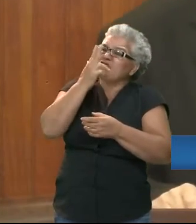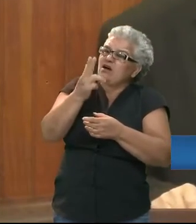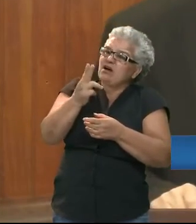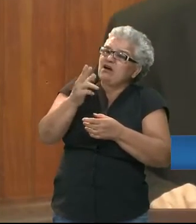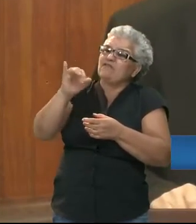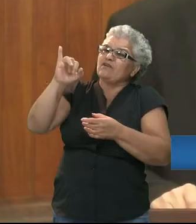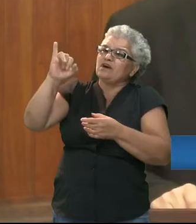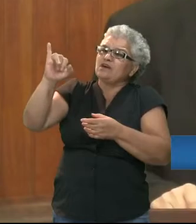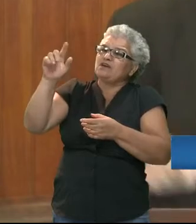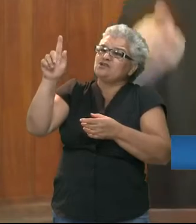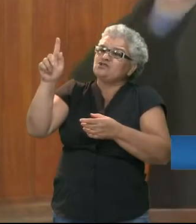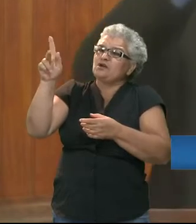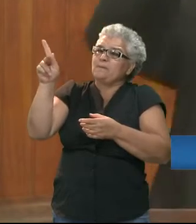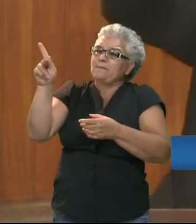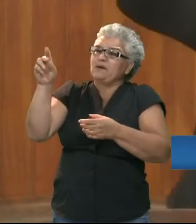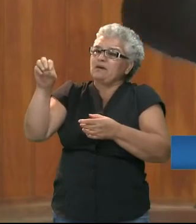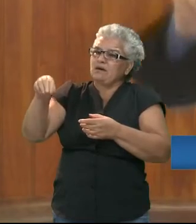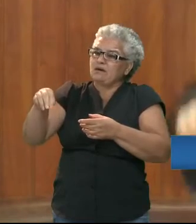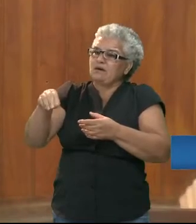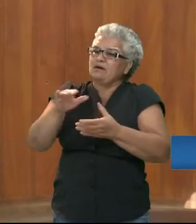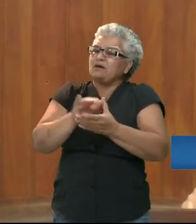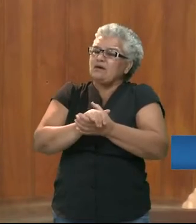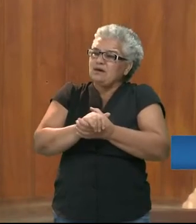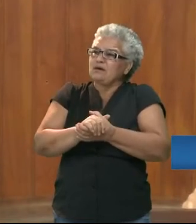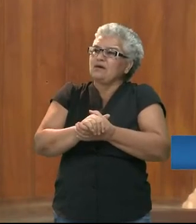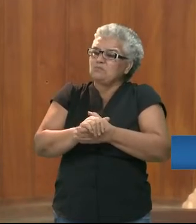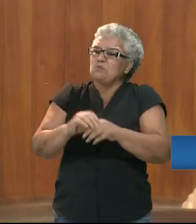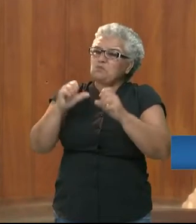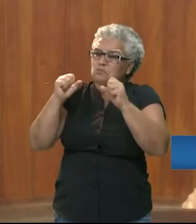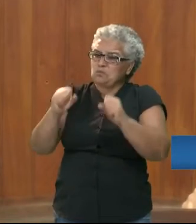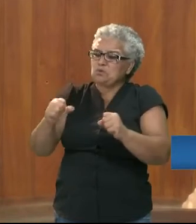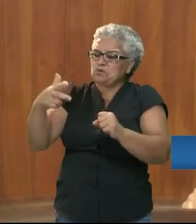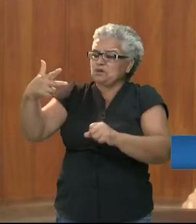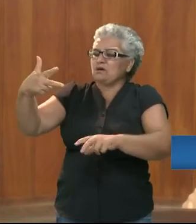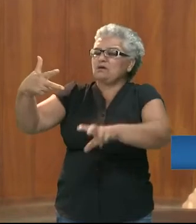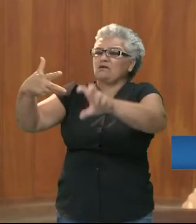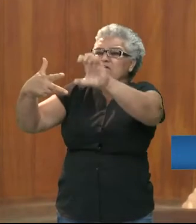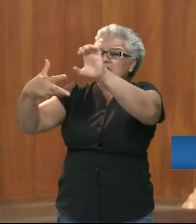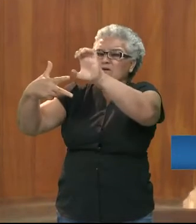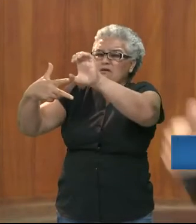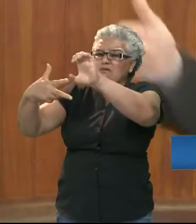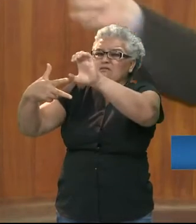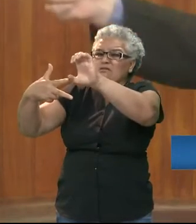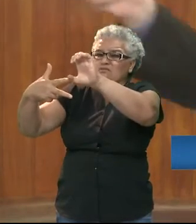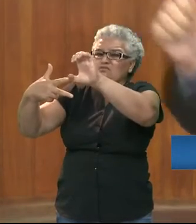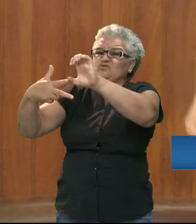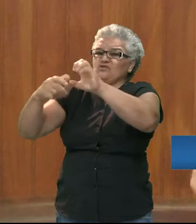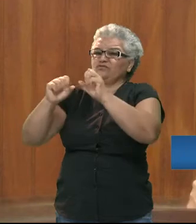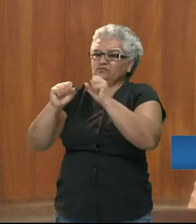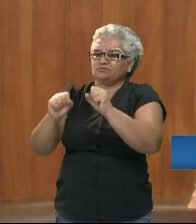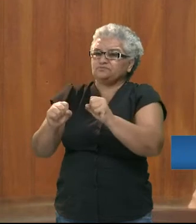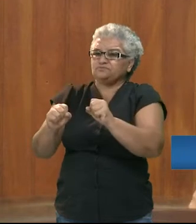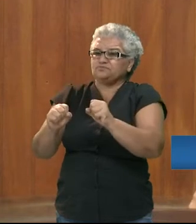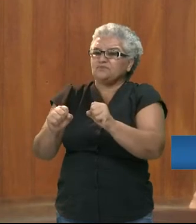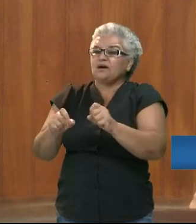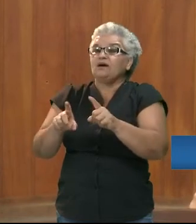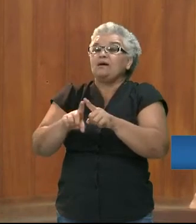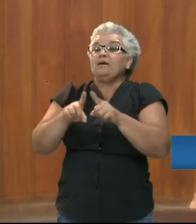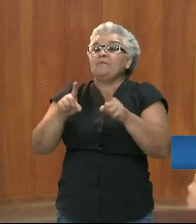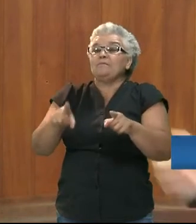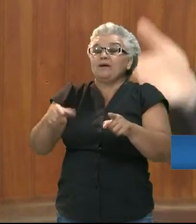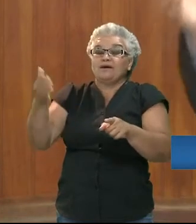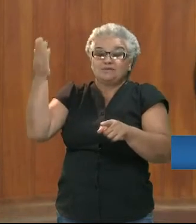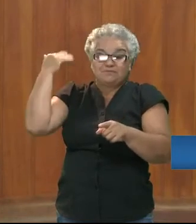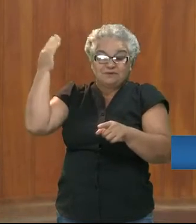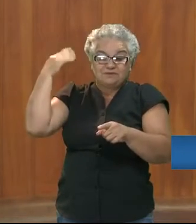2015 que nós aprovamos aqui dava essa prerrogativa ao Poder Executivo. E à época, por que nós definimos o IGPM?